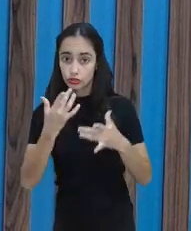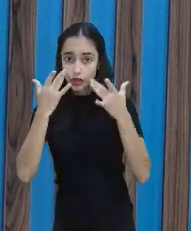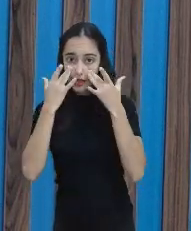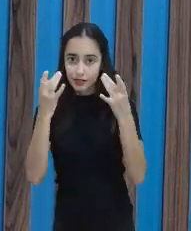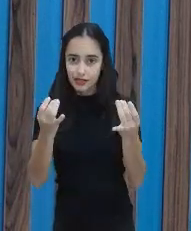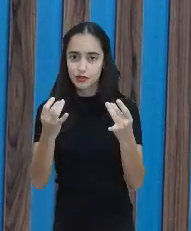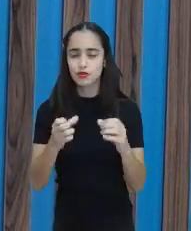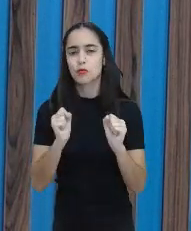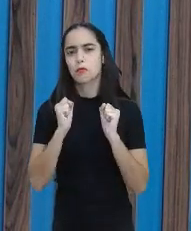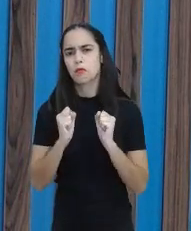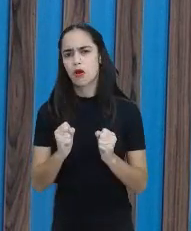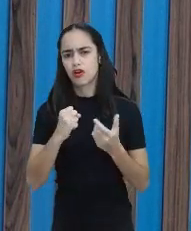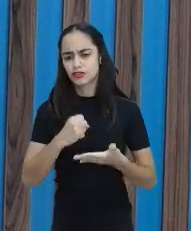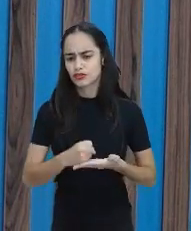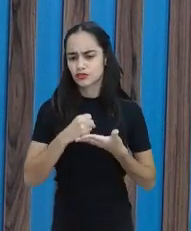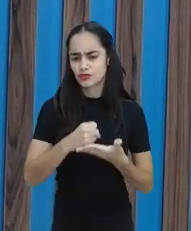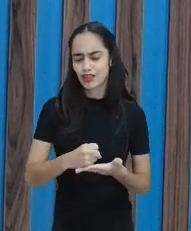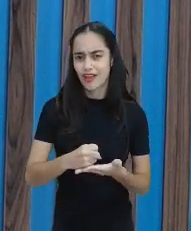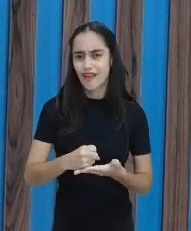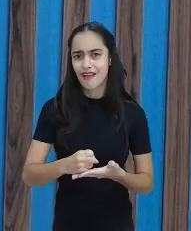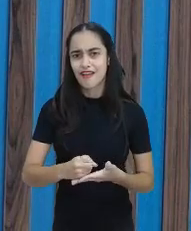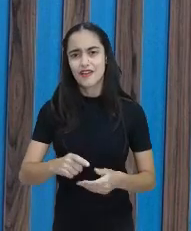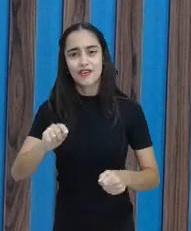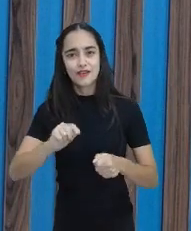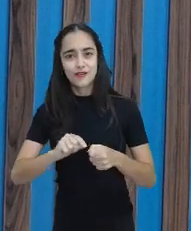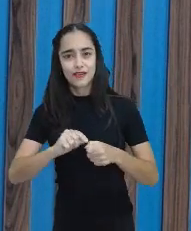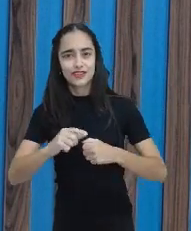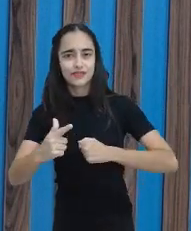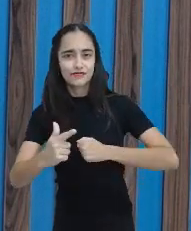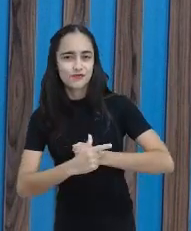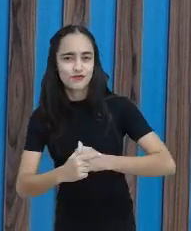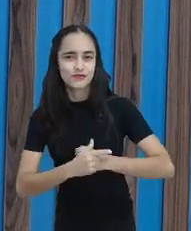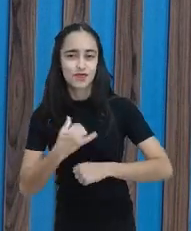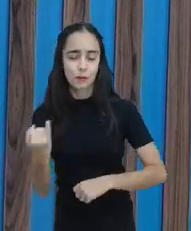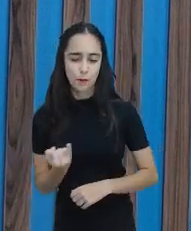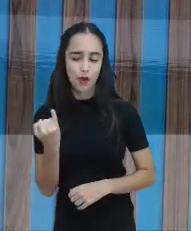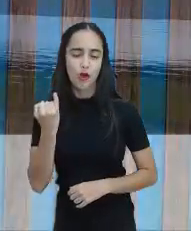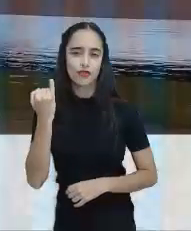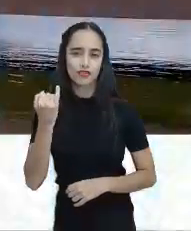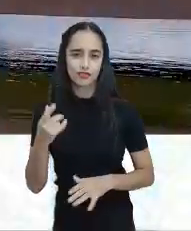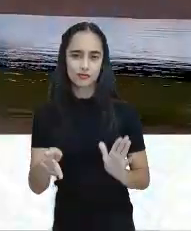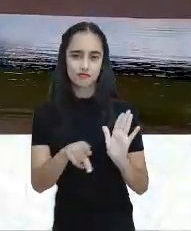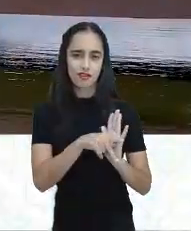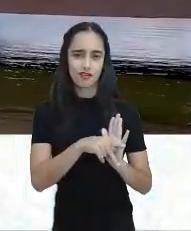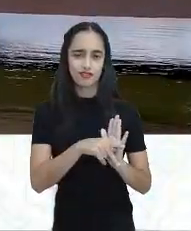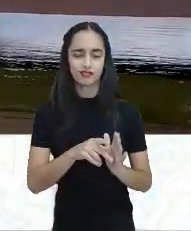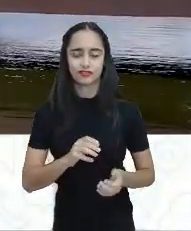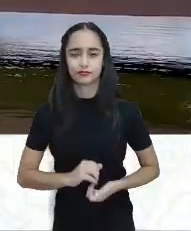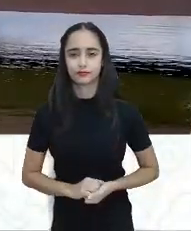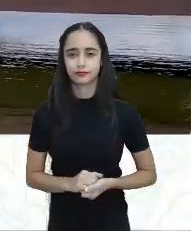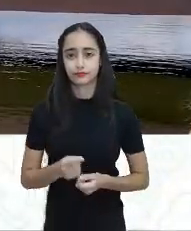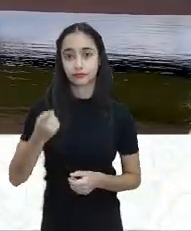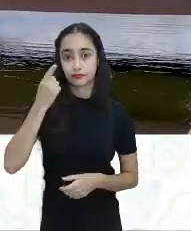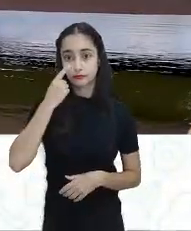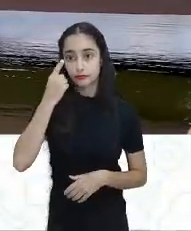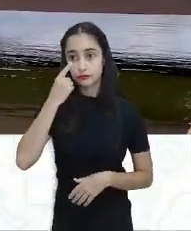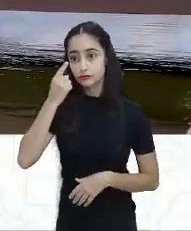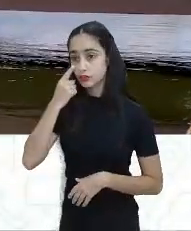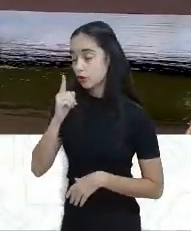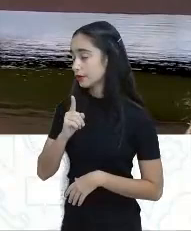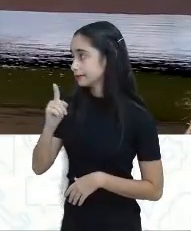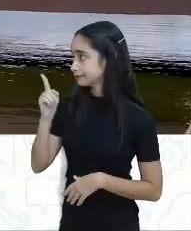mobilizar, né, e exercer o nosso papel de cidadania, ok? Então, vejam aí, olha as orientações gerais, né,